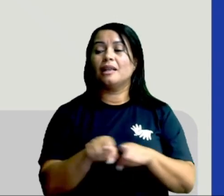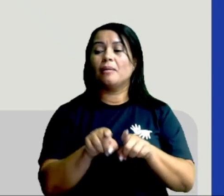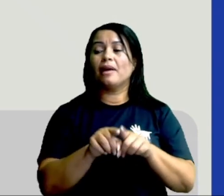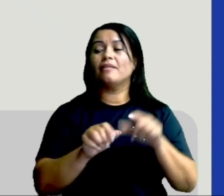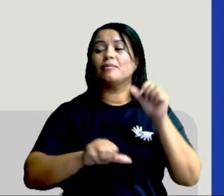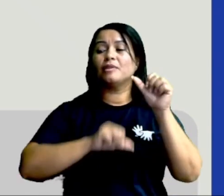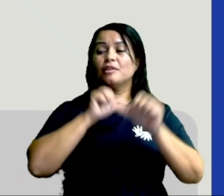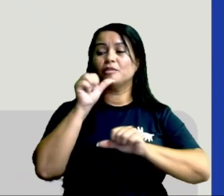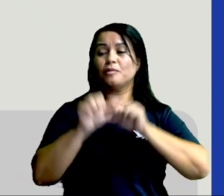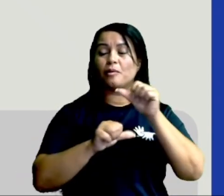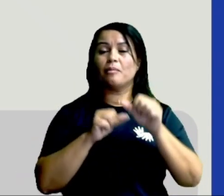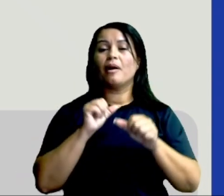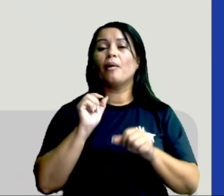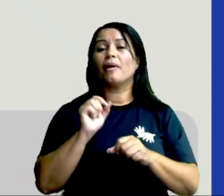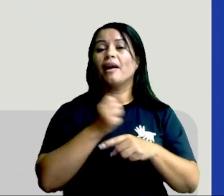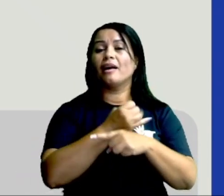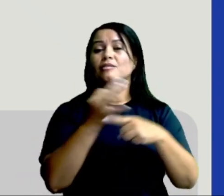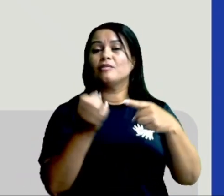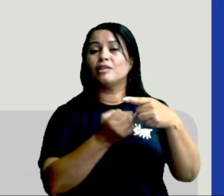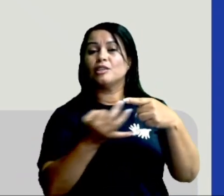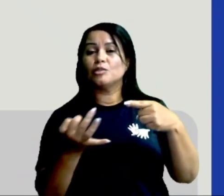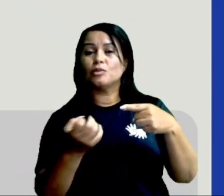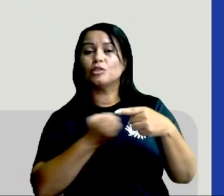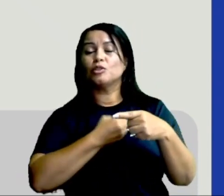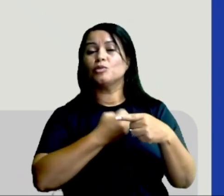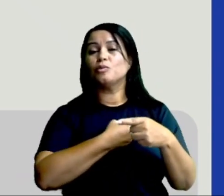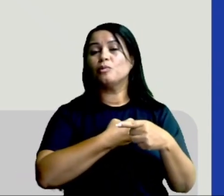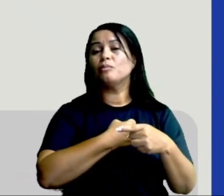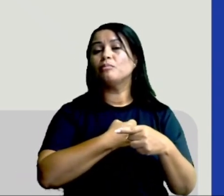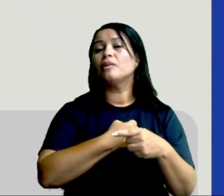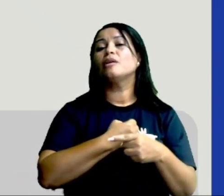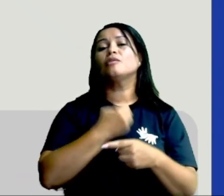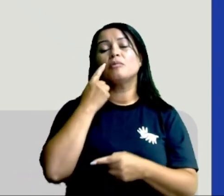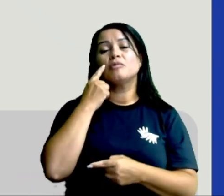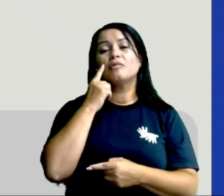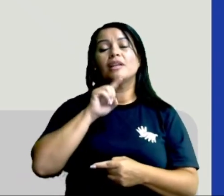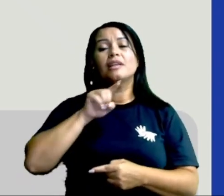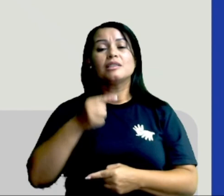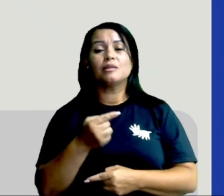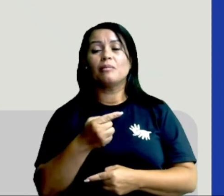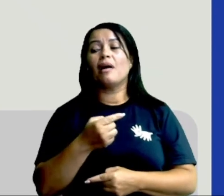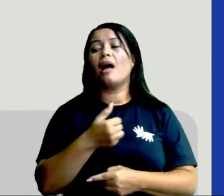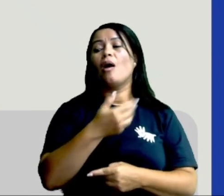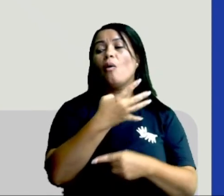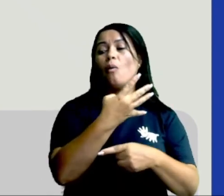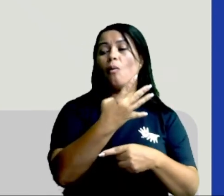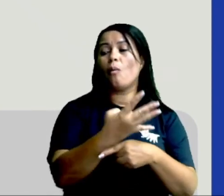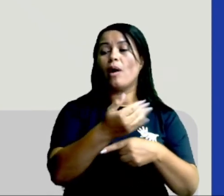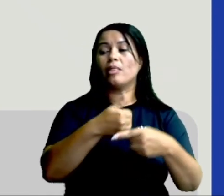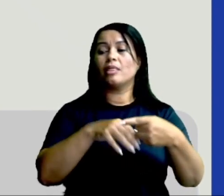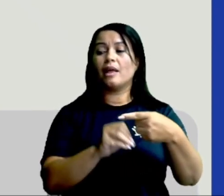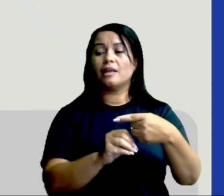transforme as frações em números decimais. Letra A, 4/10, letra B,